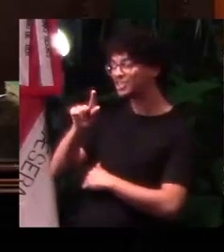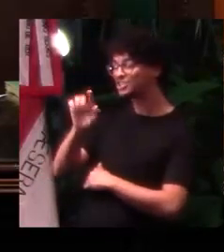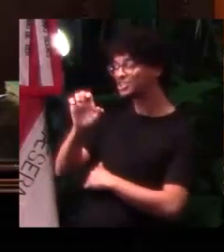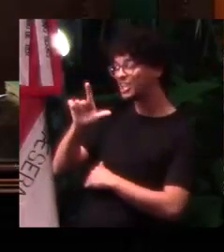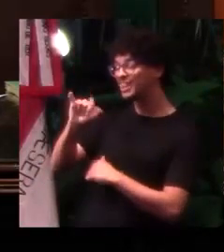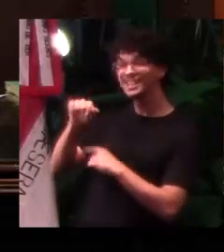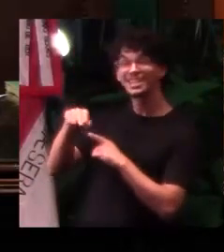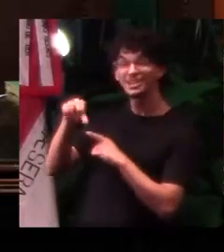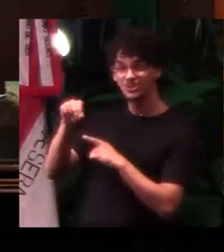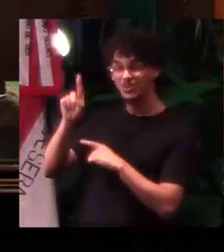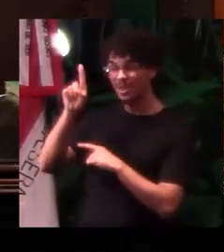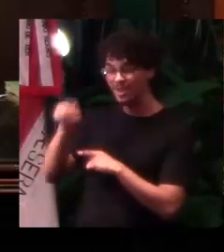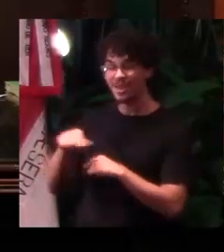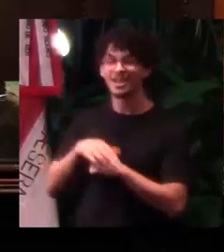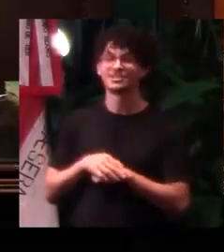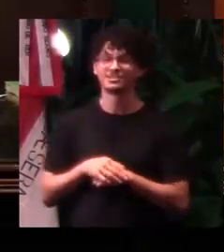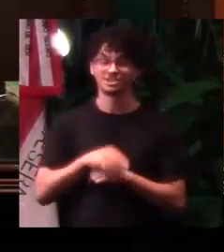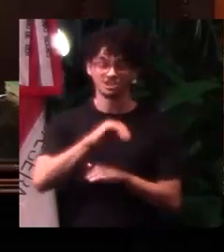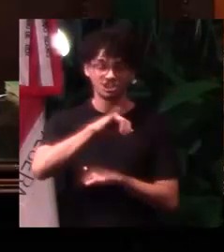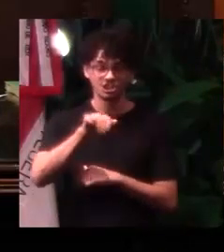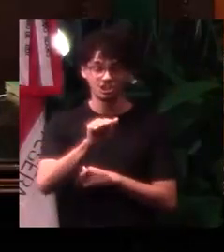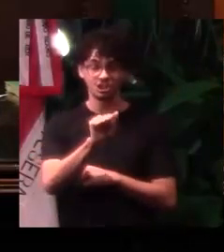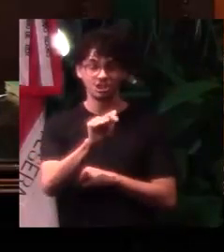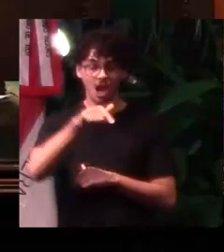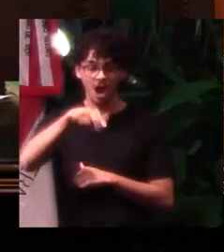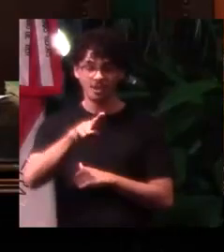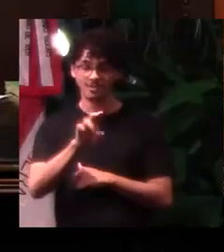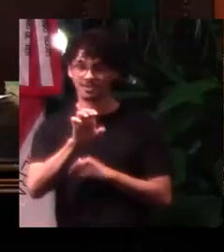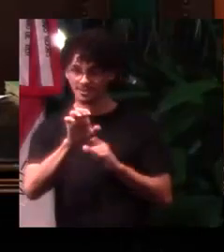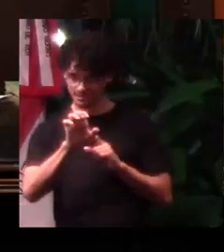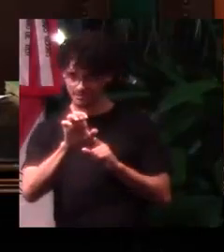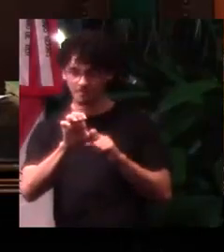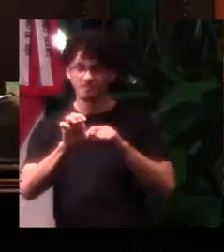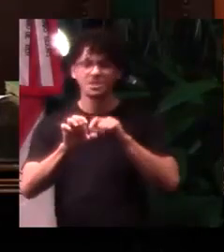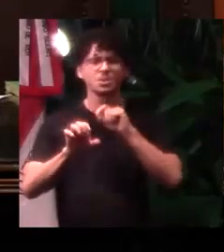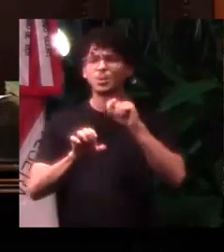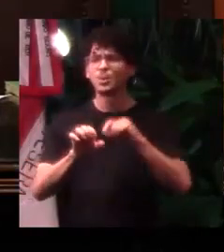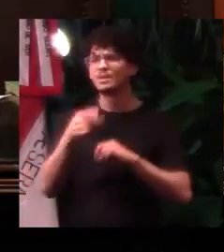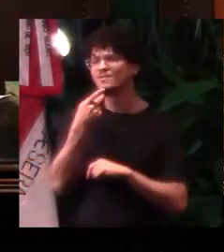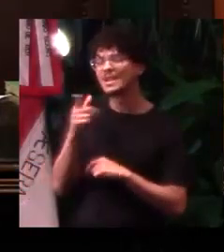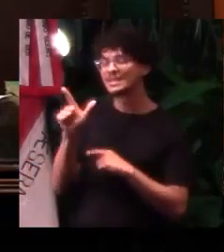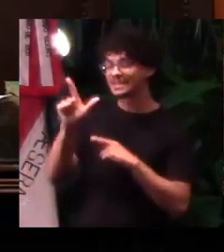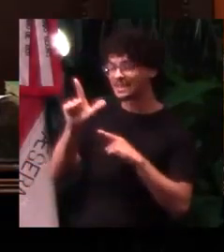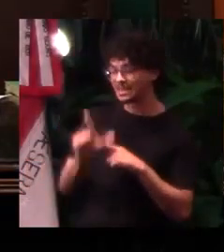franco-magrebino, chamado Jacques Derrida, que vai dizer que a literatura é uma